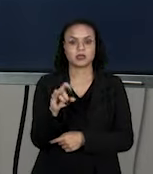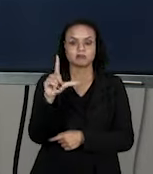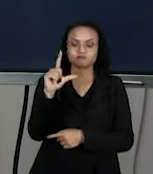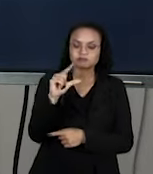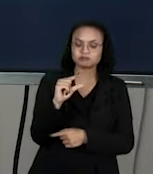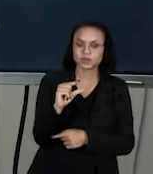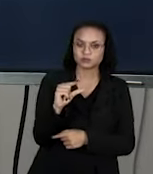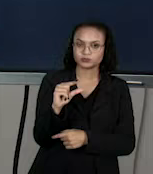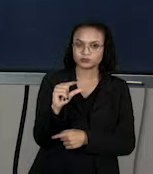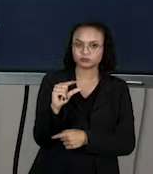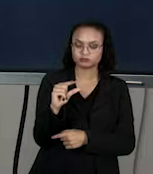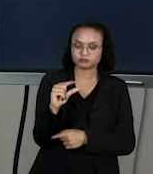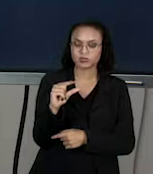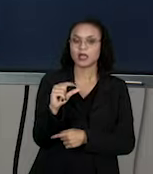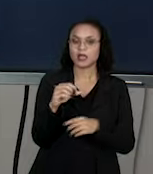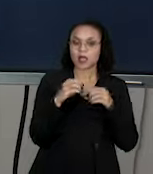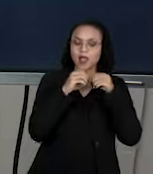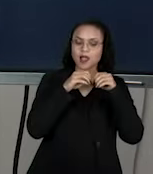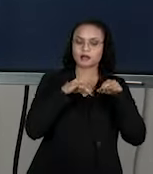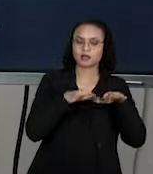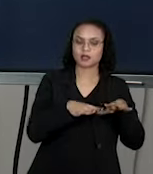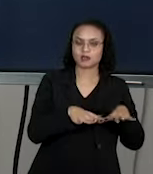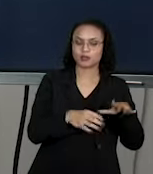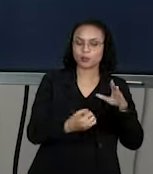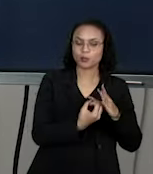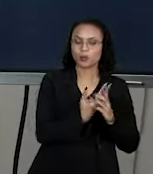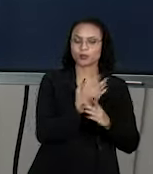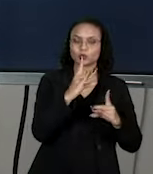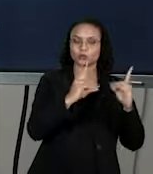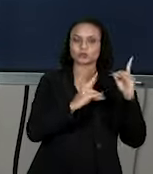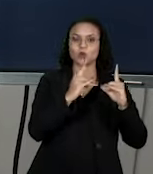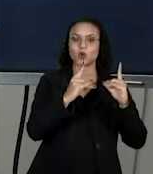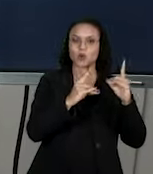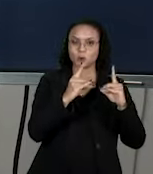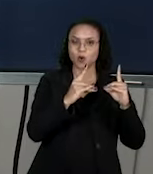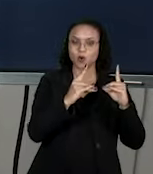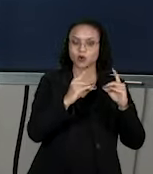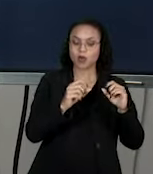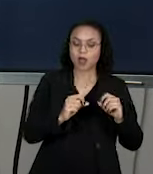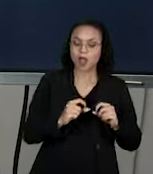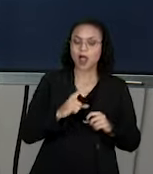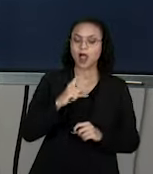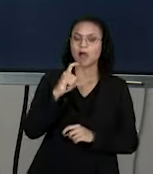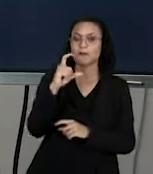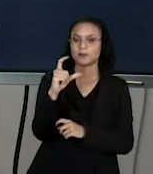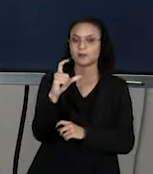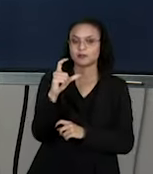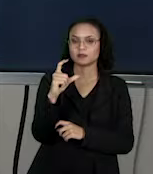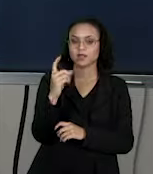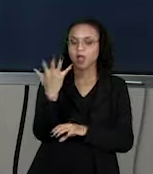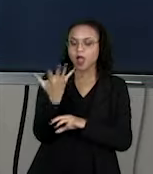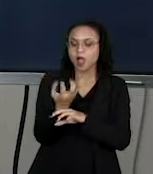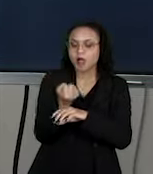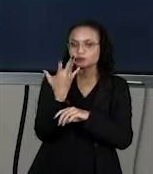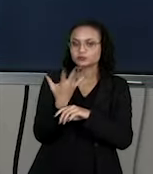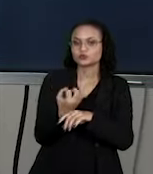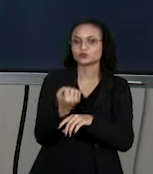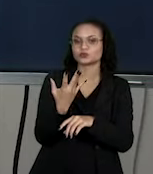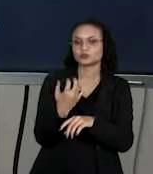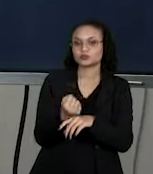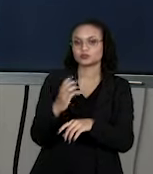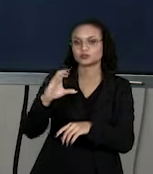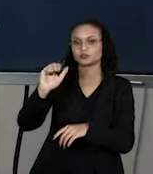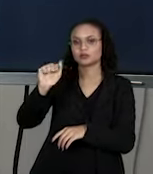um hormônio que irá aumentar, né, a absorção de cálcio no organismo. Então, ela